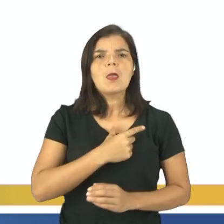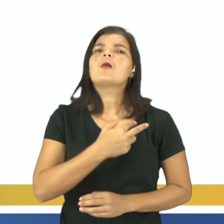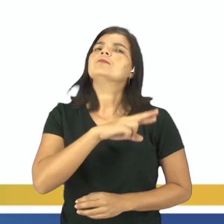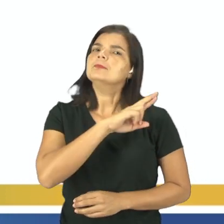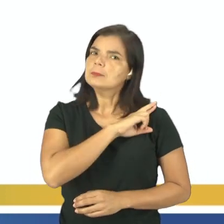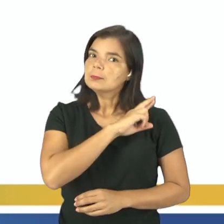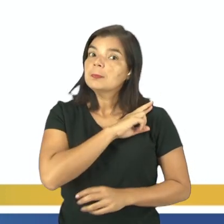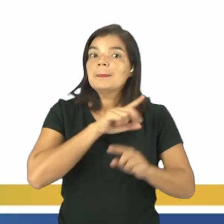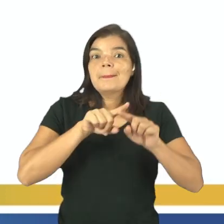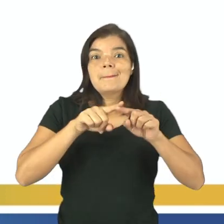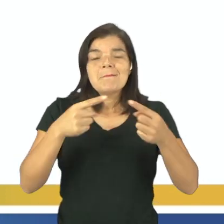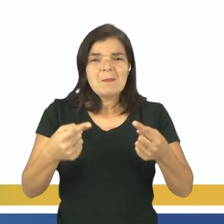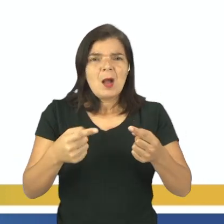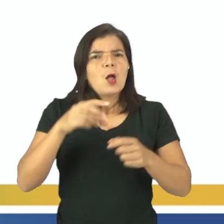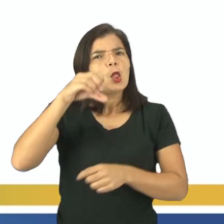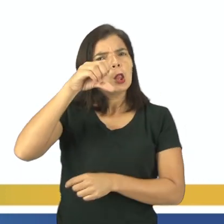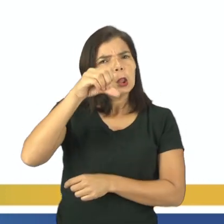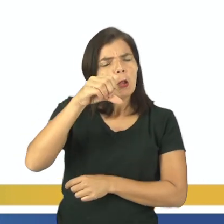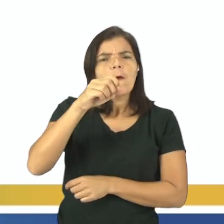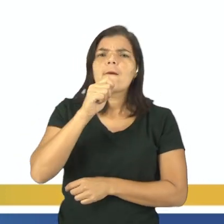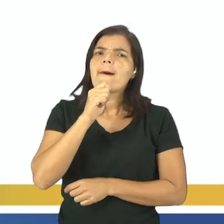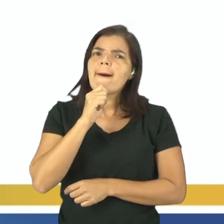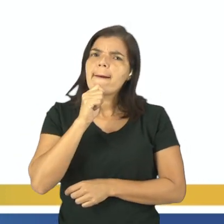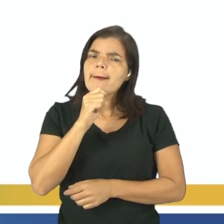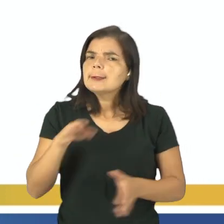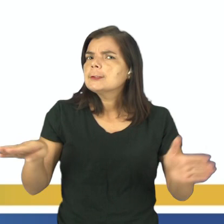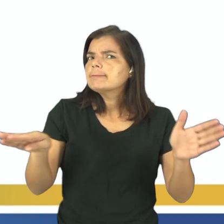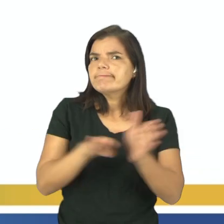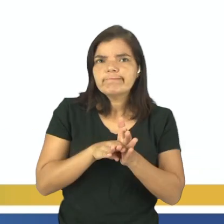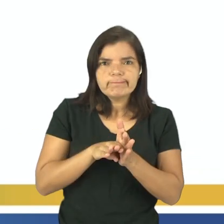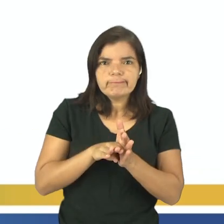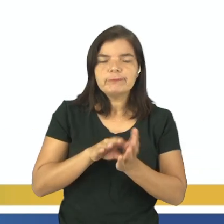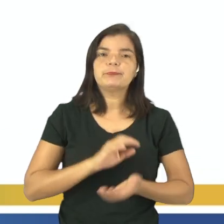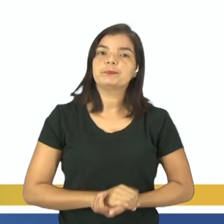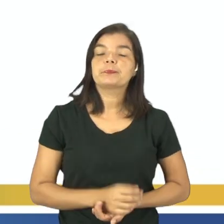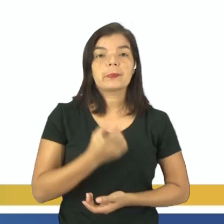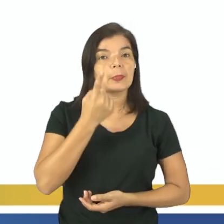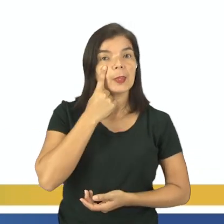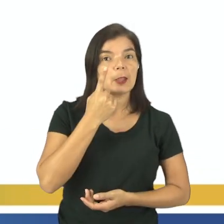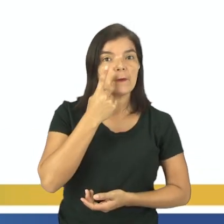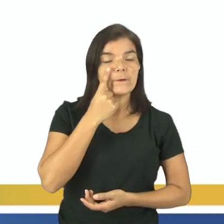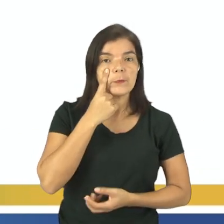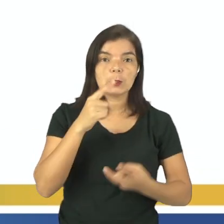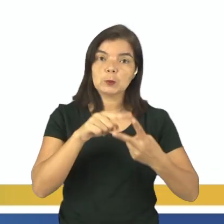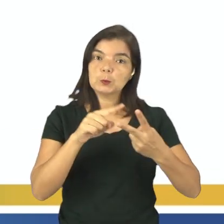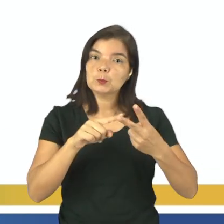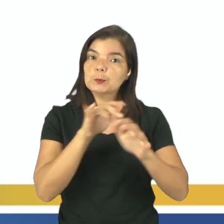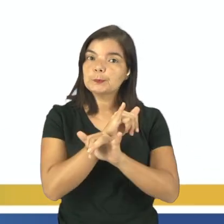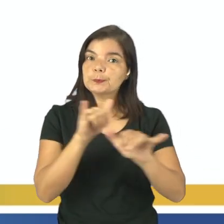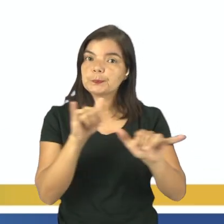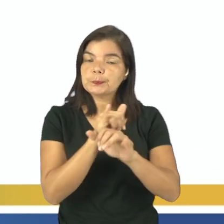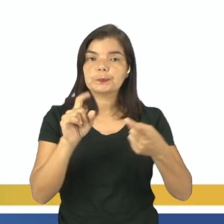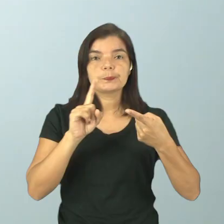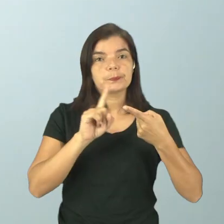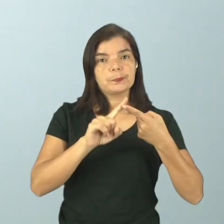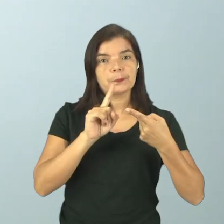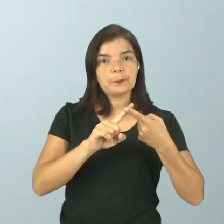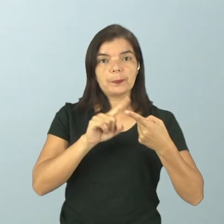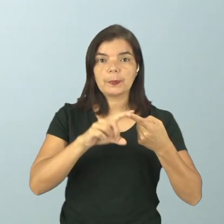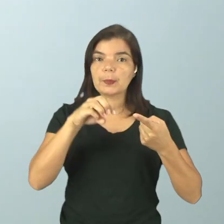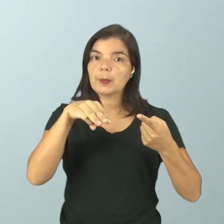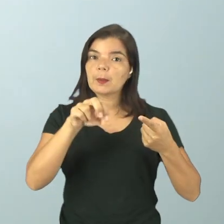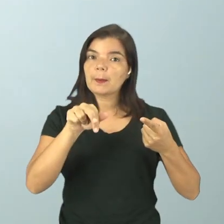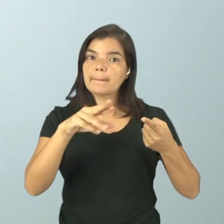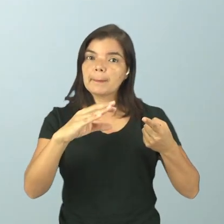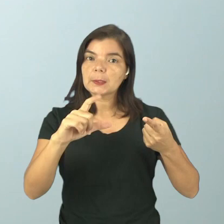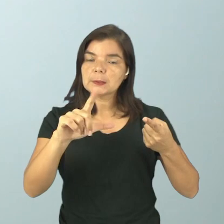responsabilidade, porém, são 9 horas e ele não apareceu. Observem, eu tenho duas informações. Primeiro, é que